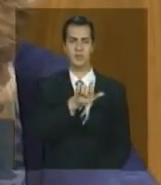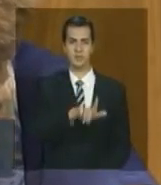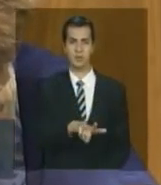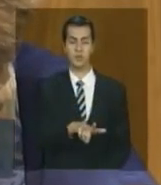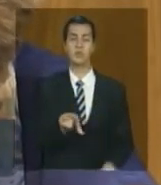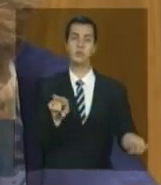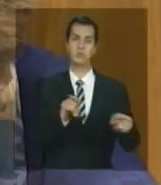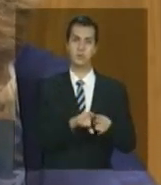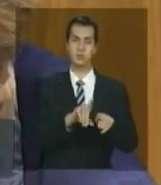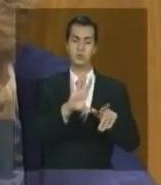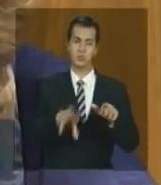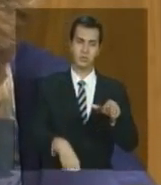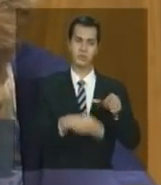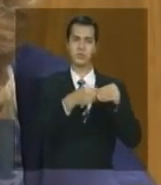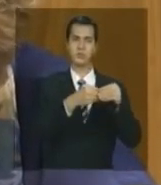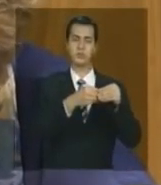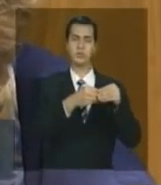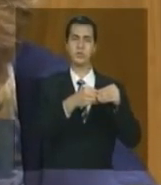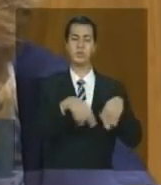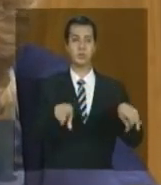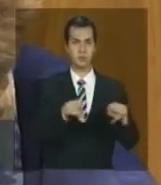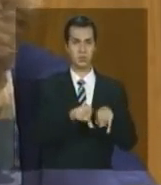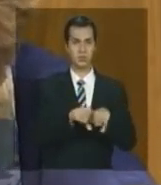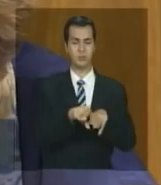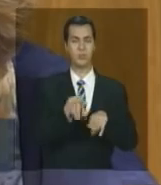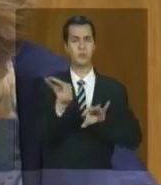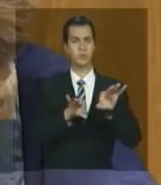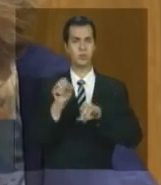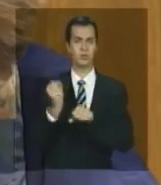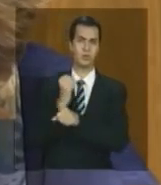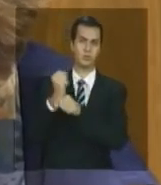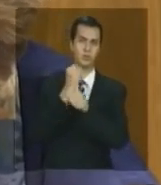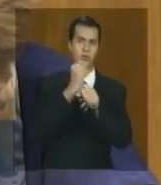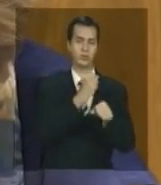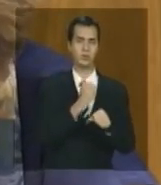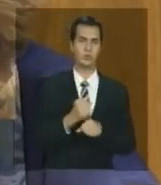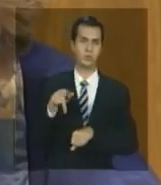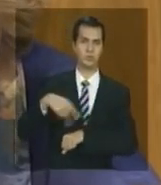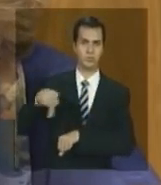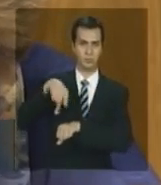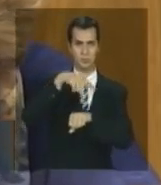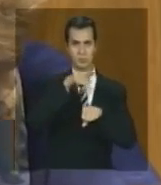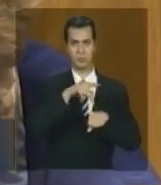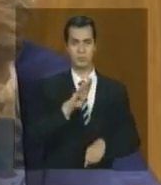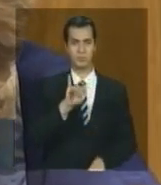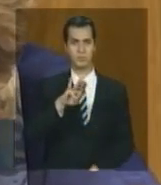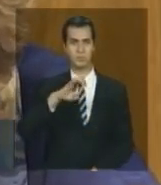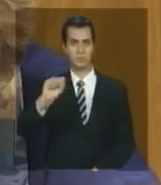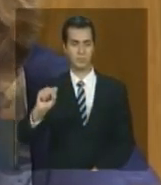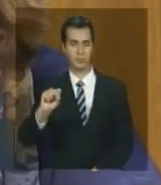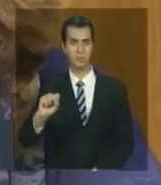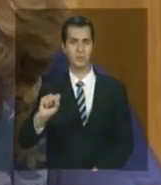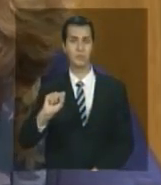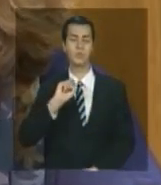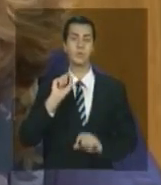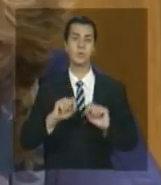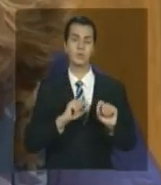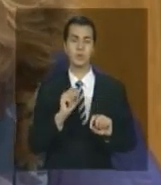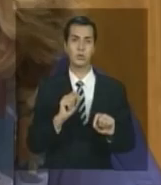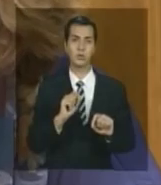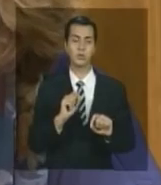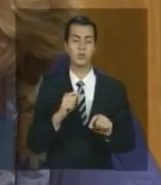também incluídos projetos de infraestrutura em países do BRICS e em outros países em desenvolvimento, não há ainda